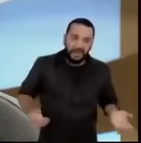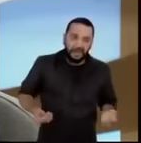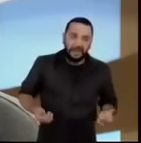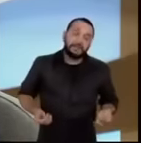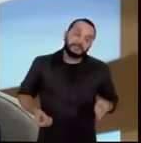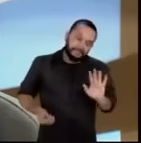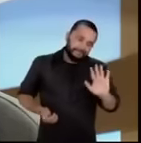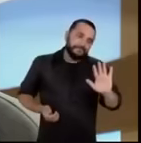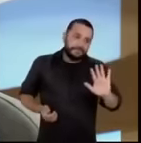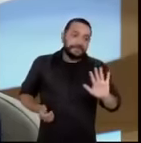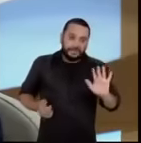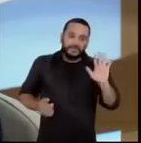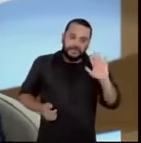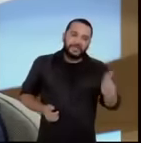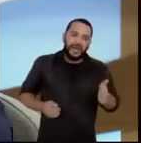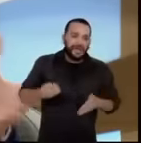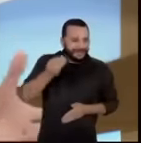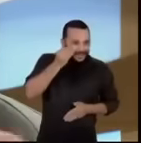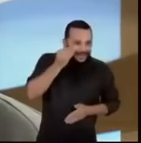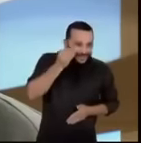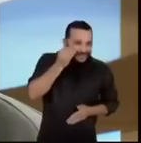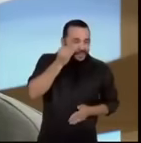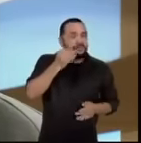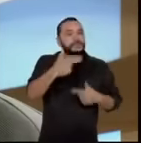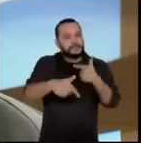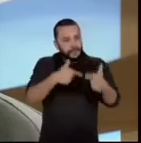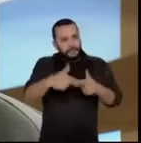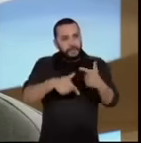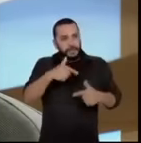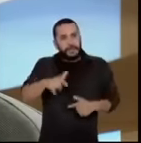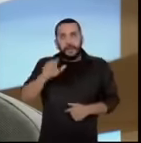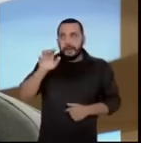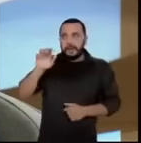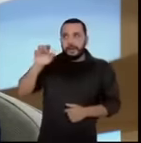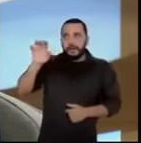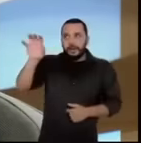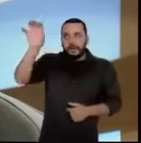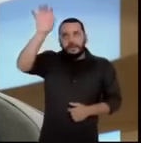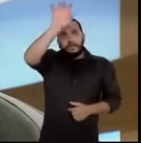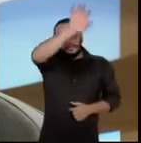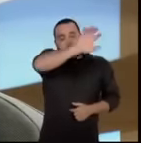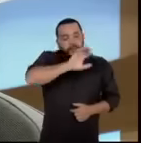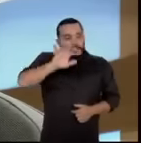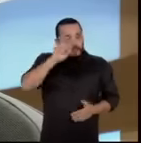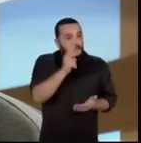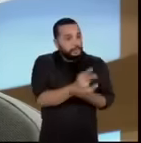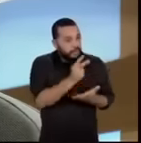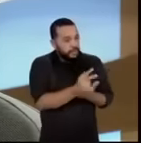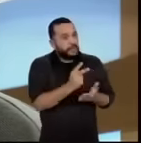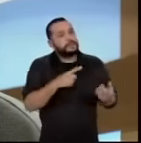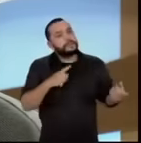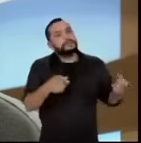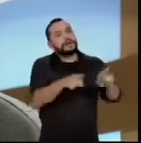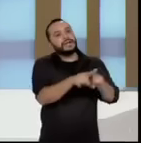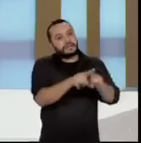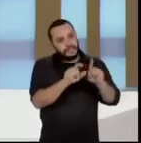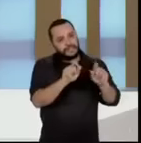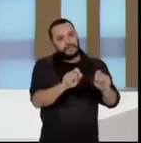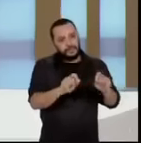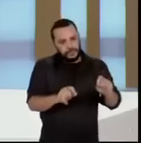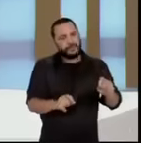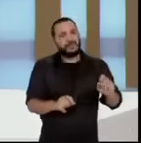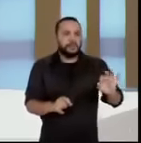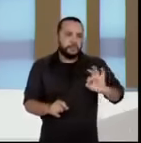programa, várias tentativas nossas de atuar nos estados, sempre, aliás, historicamente, eram em parceria com as forças